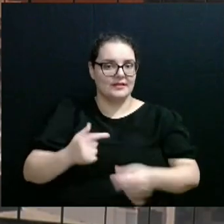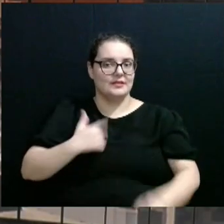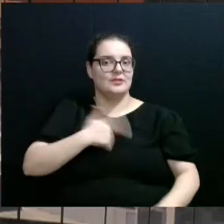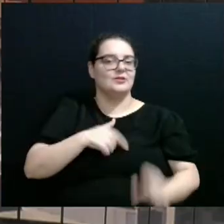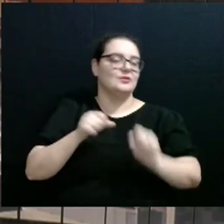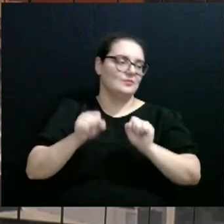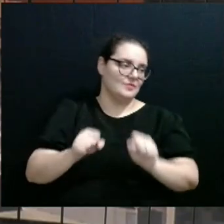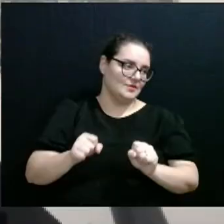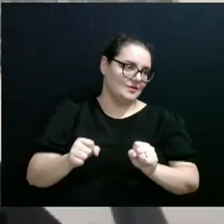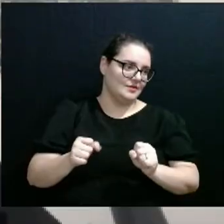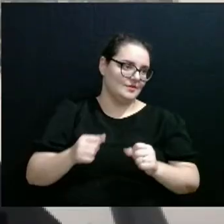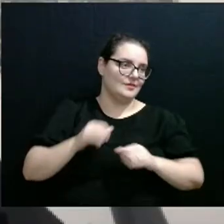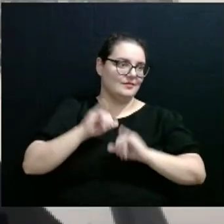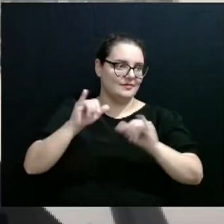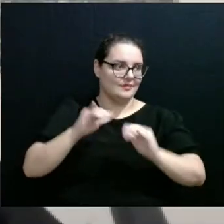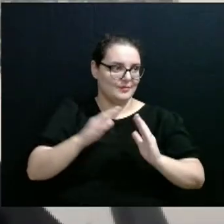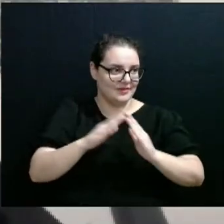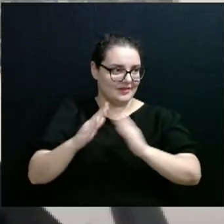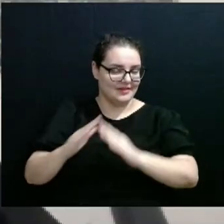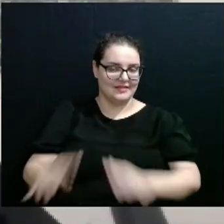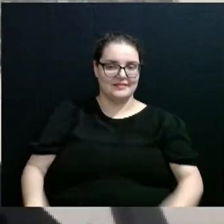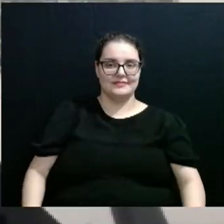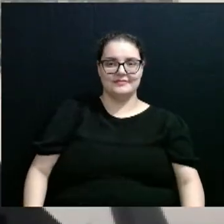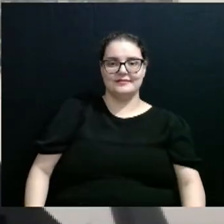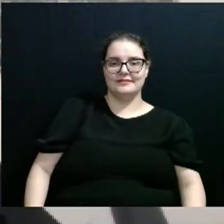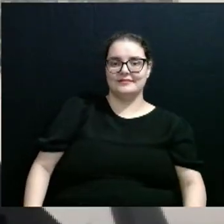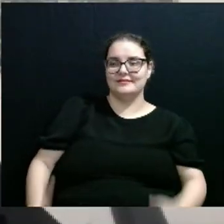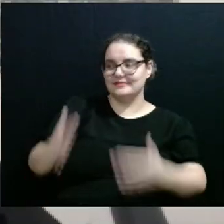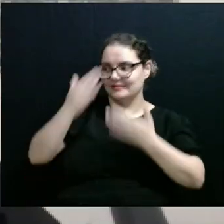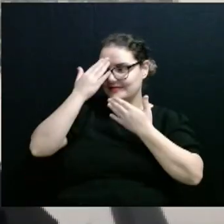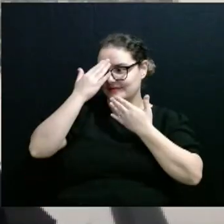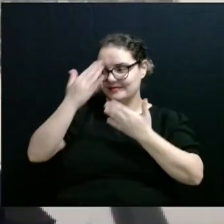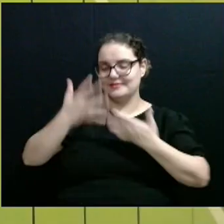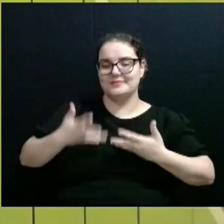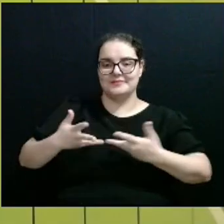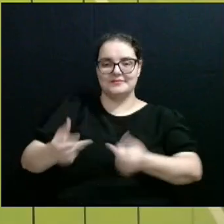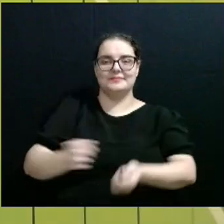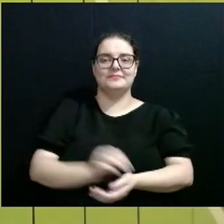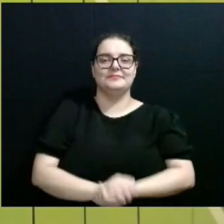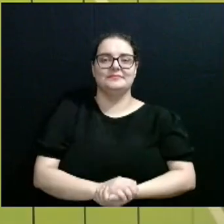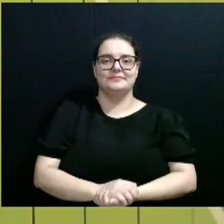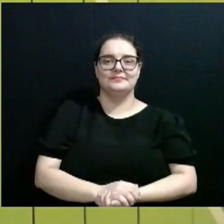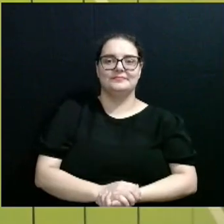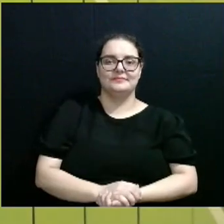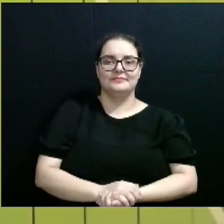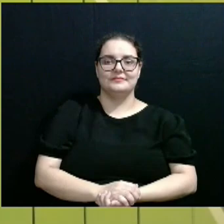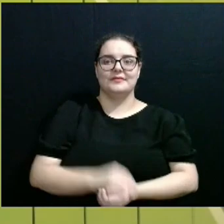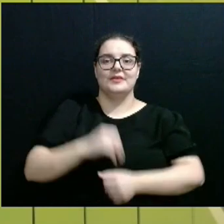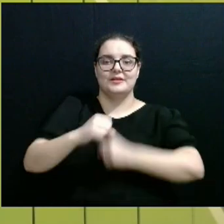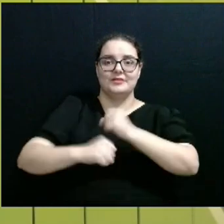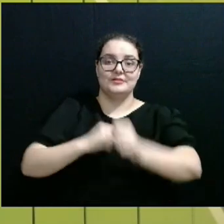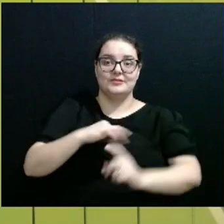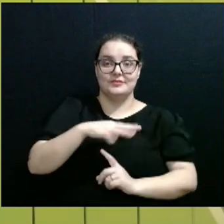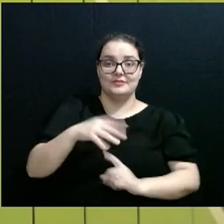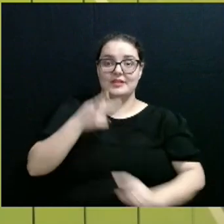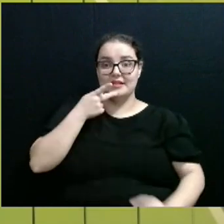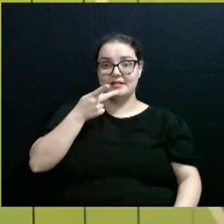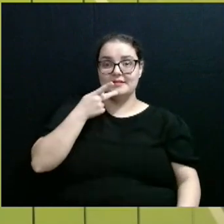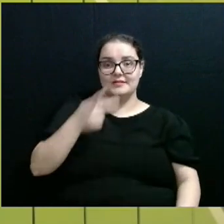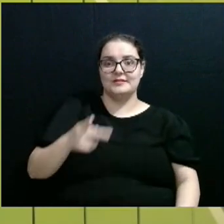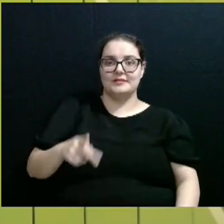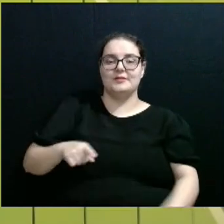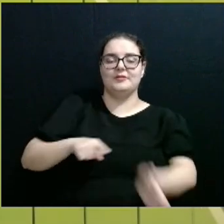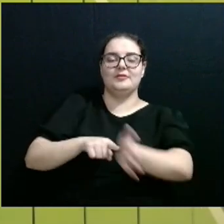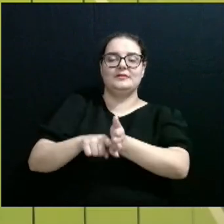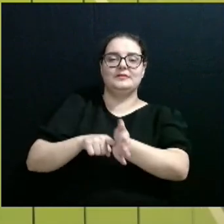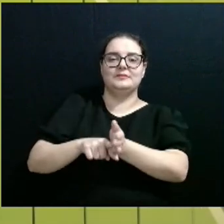lá em casa. Obrigada pelo convite. Olha, o Giro Ambiental acaba de falar, então, com a pesquisadora do Instituto